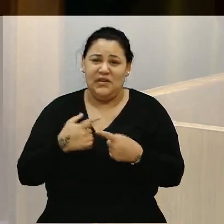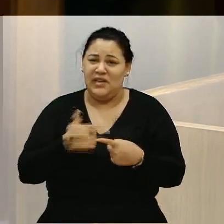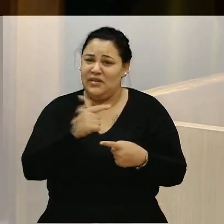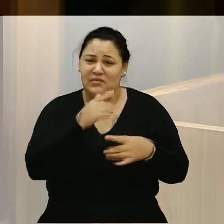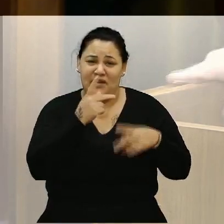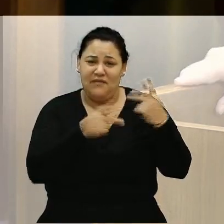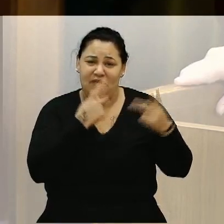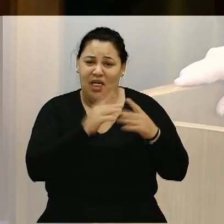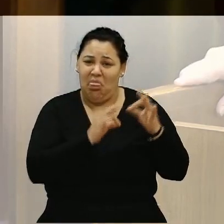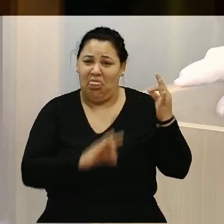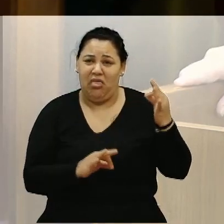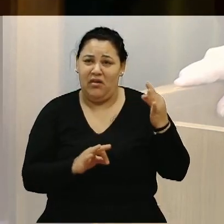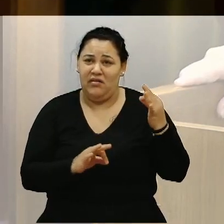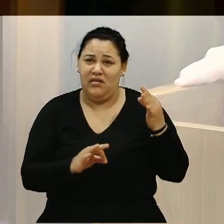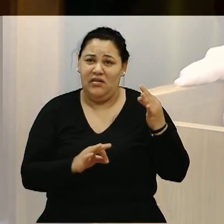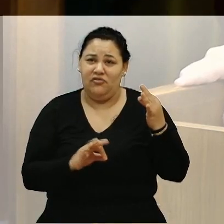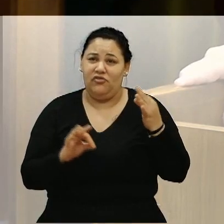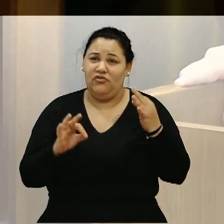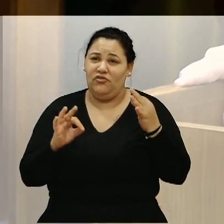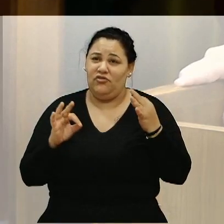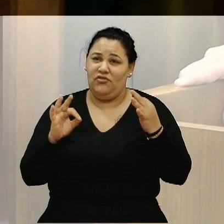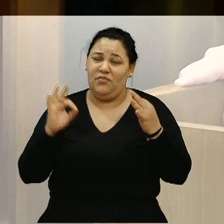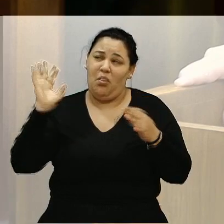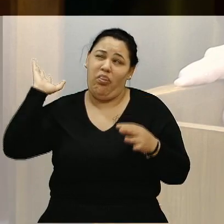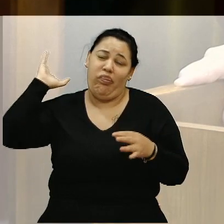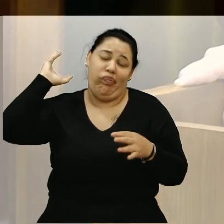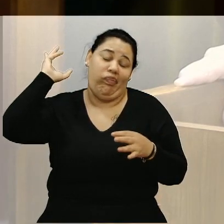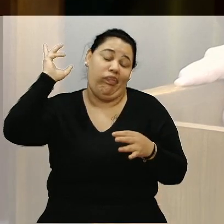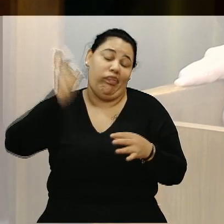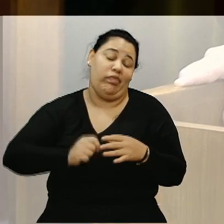já foi. Acabou.